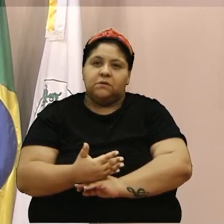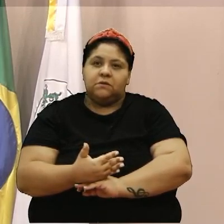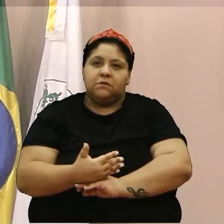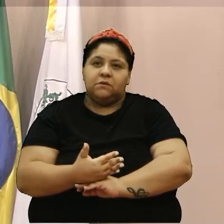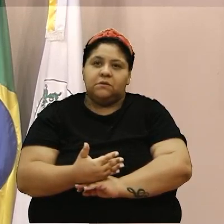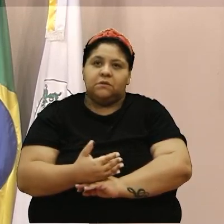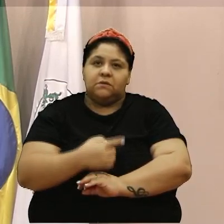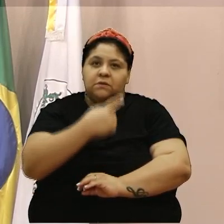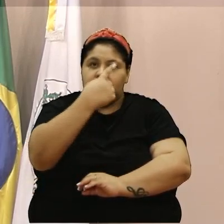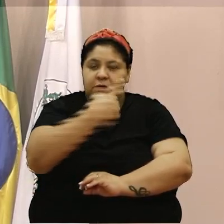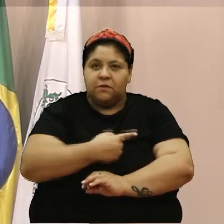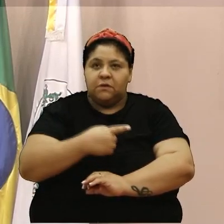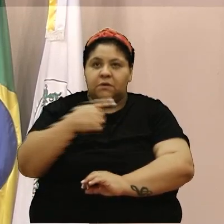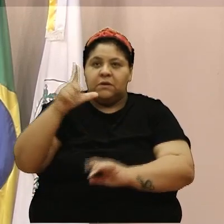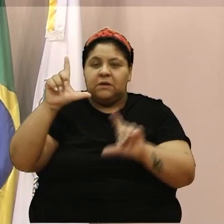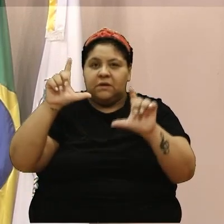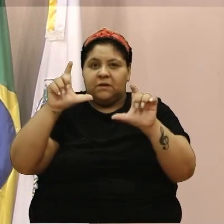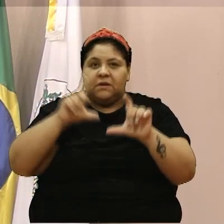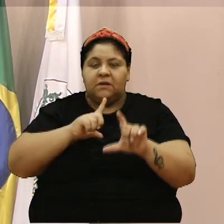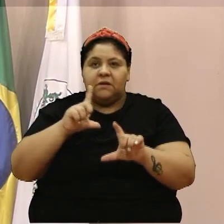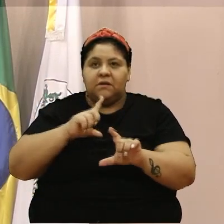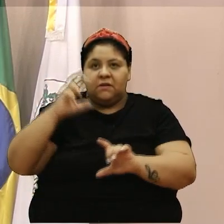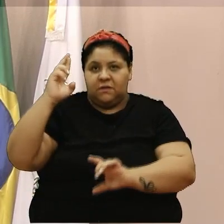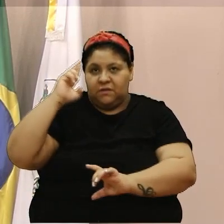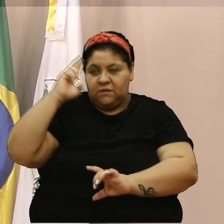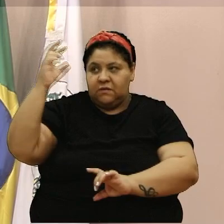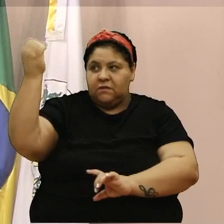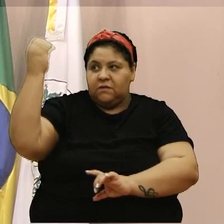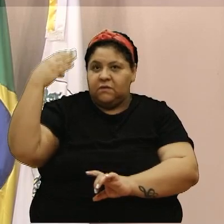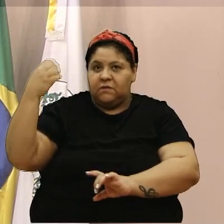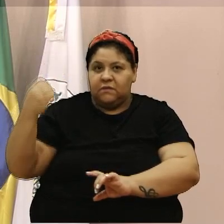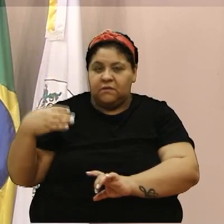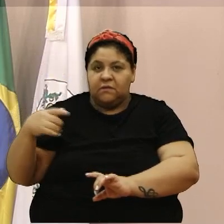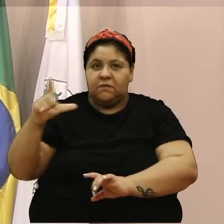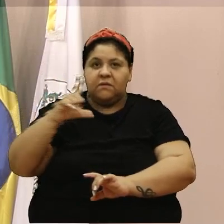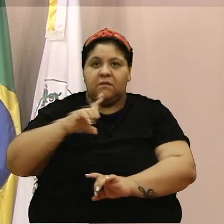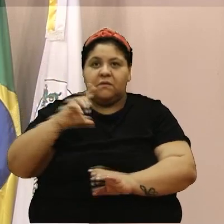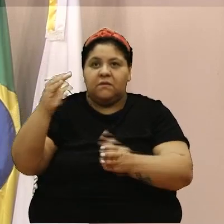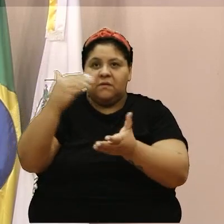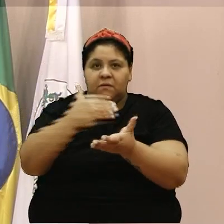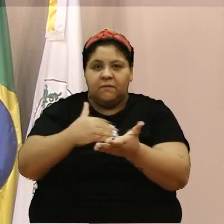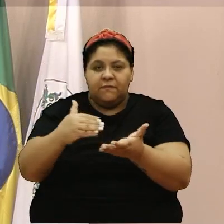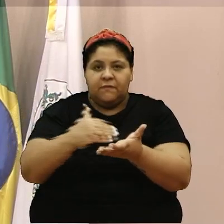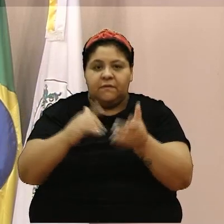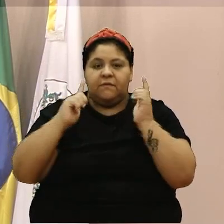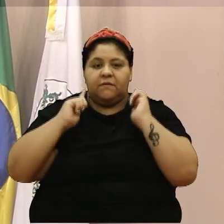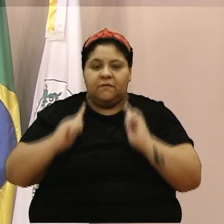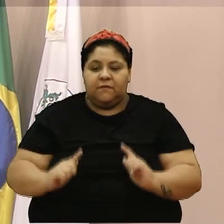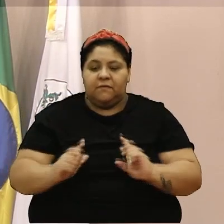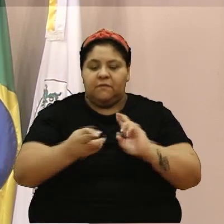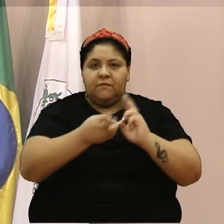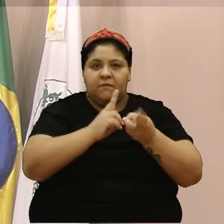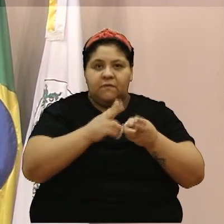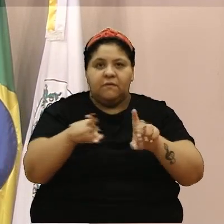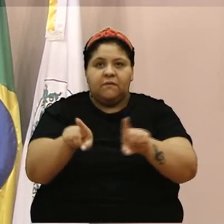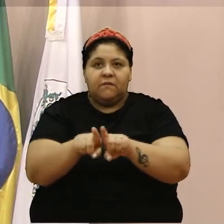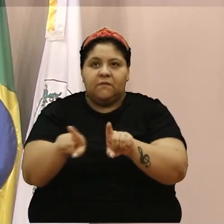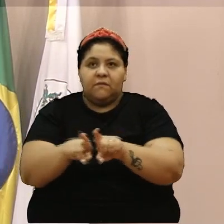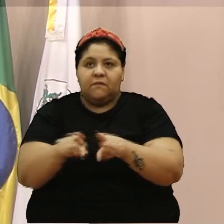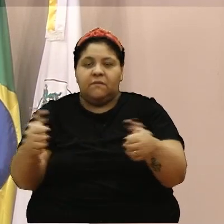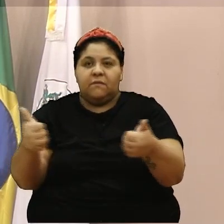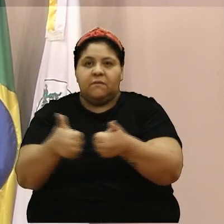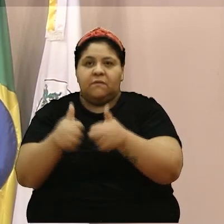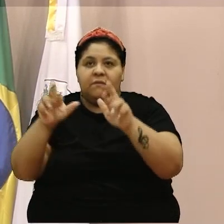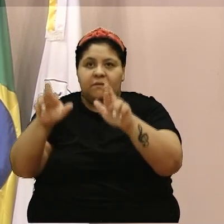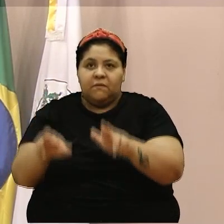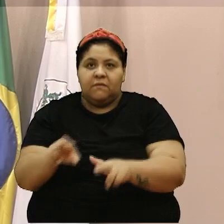Nessa foto a gente tem, além do diretor de sinalização Casagrande, a gente tem o secretário de gestão urbana, o Weber, que também esteve na região Risso